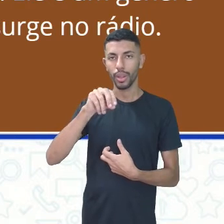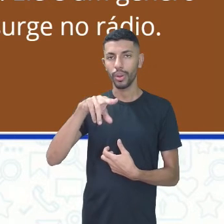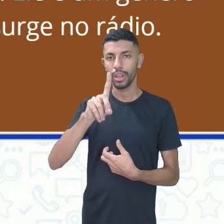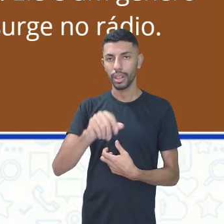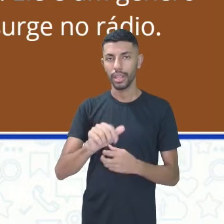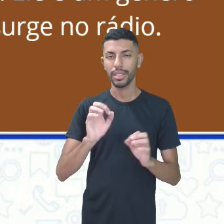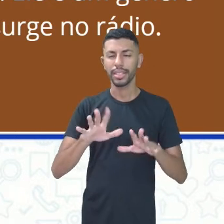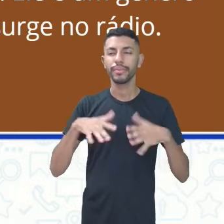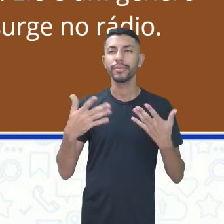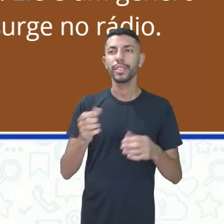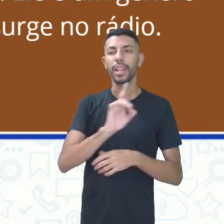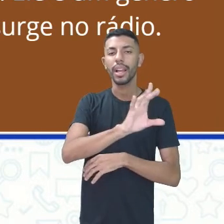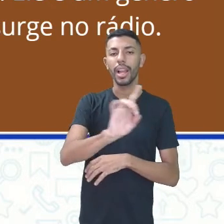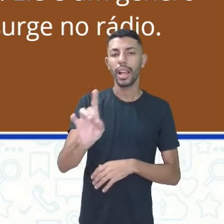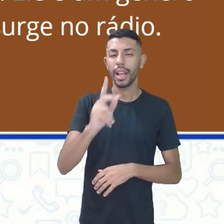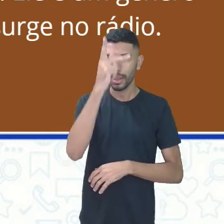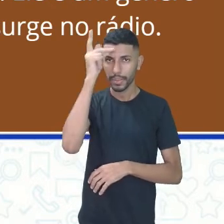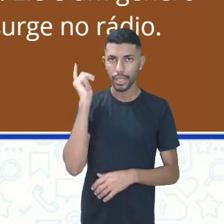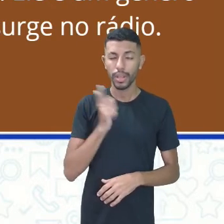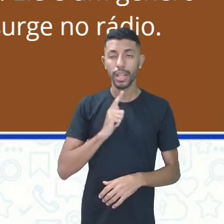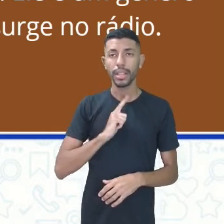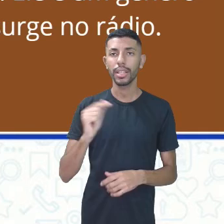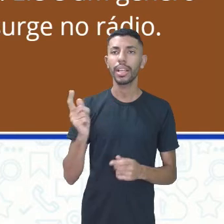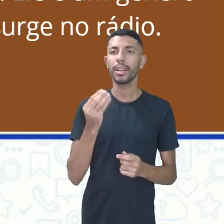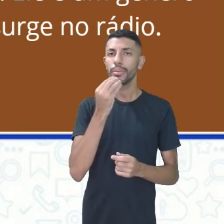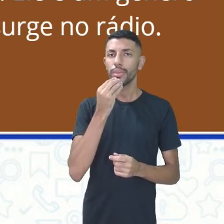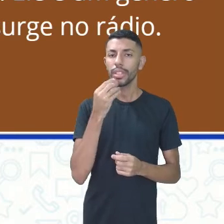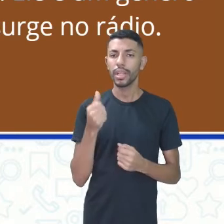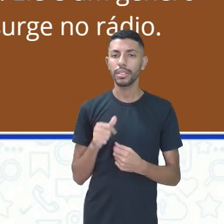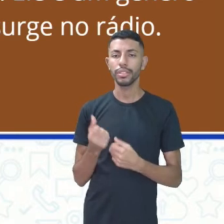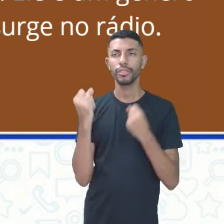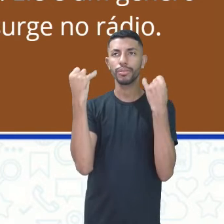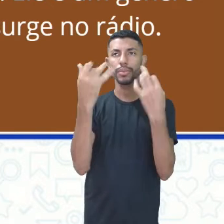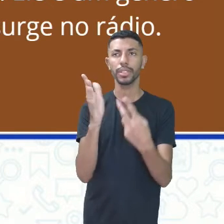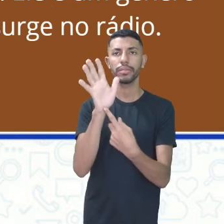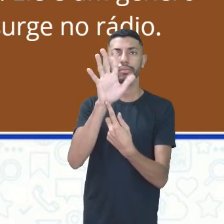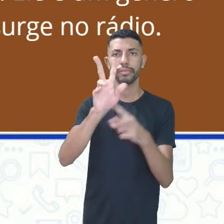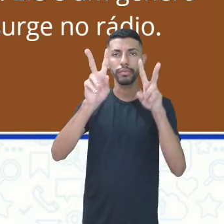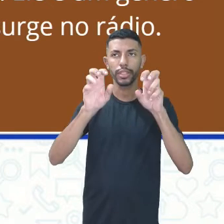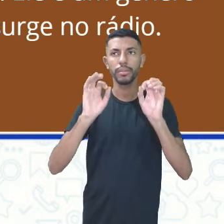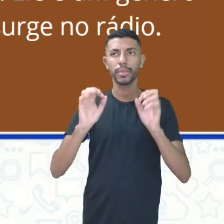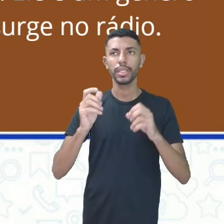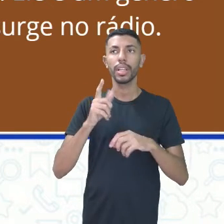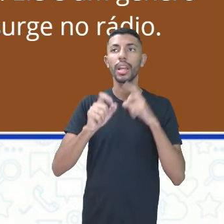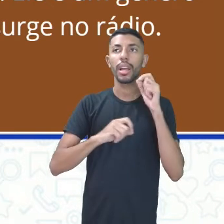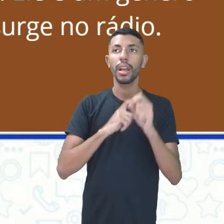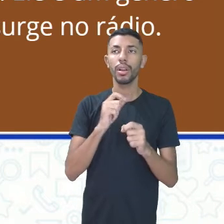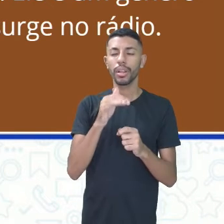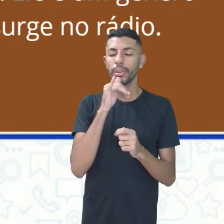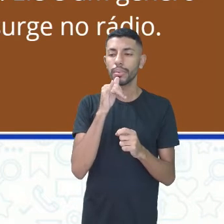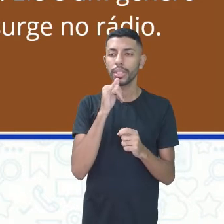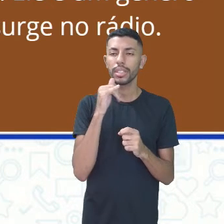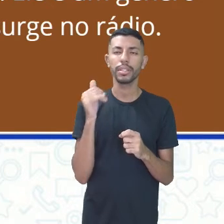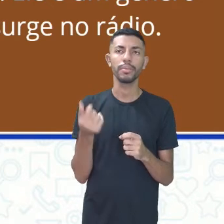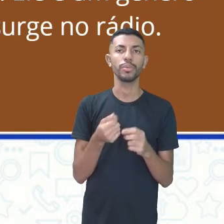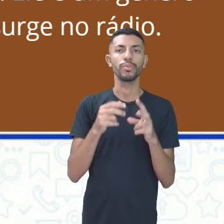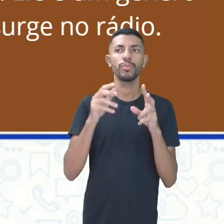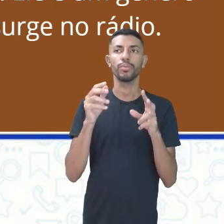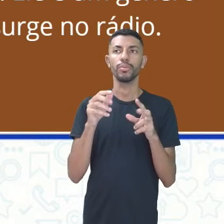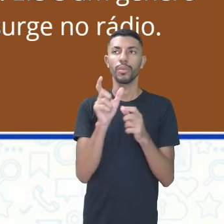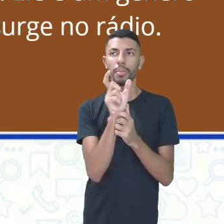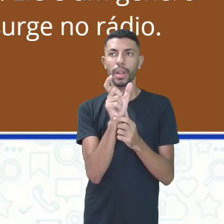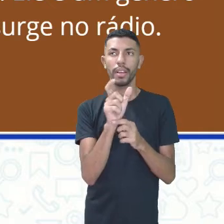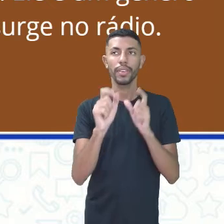E cada um dos participantes tem a oportunidade de falar sobre o assunto. Ele é um gênero radiofônico, pois surge no rádio. Surge no rádio e depois